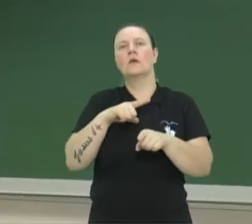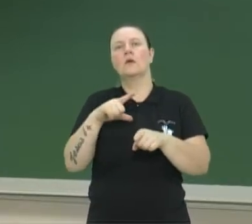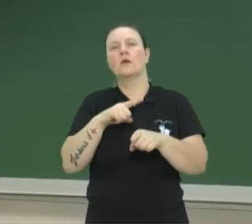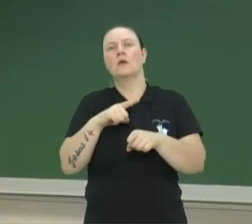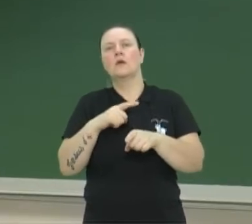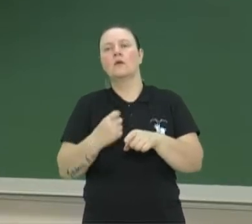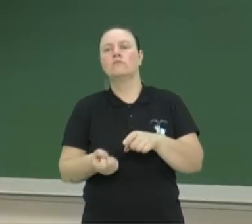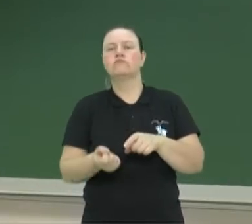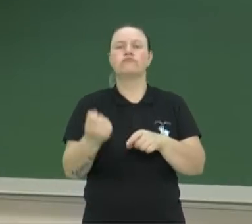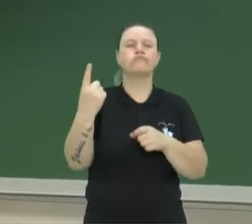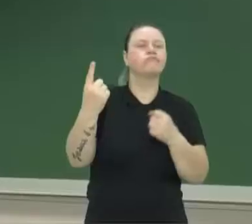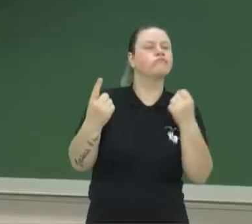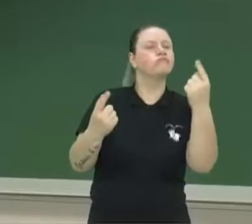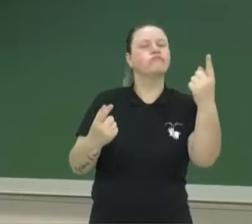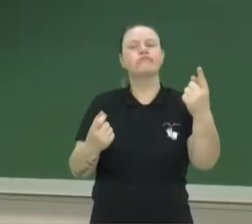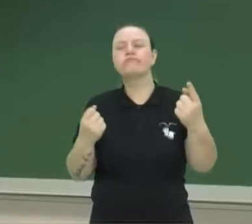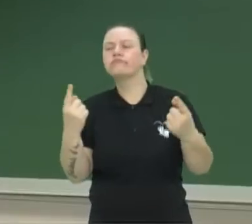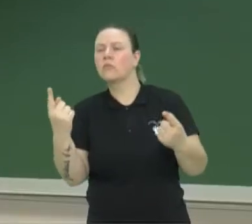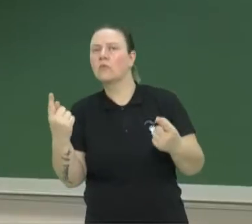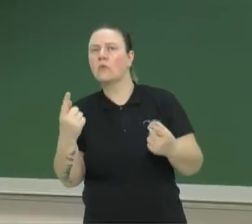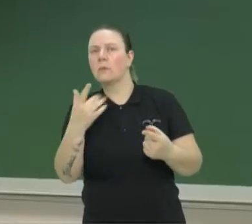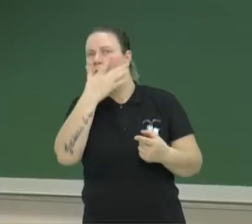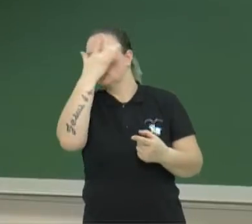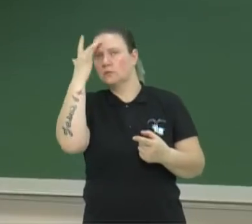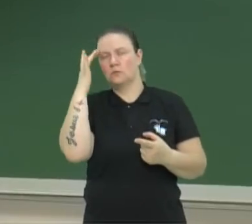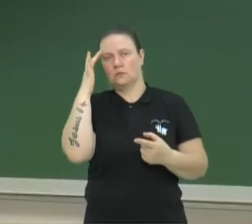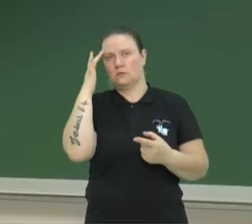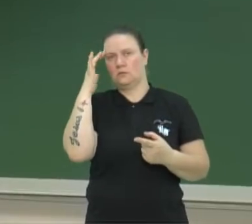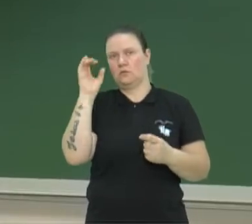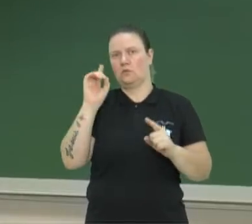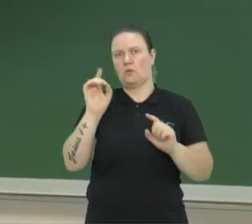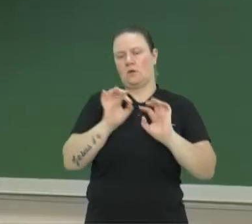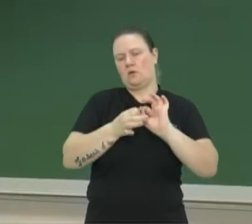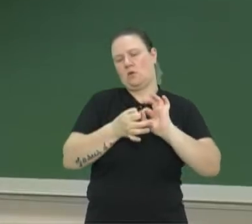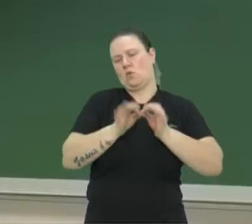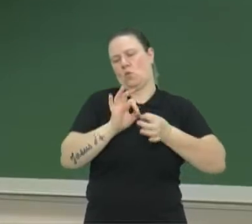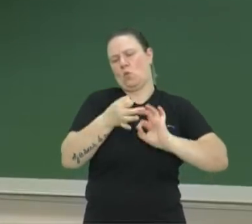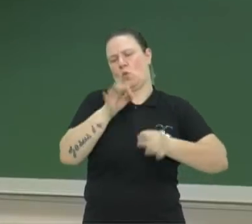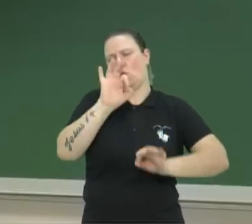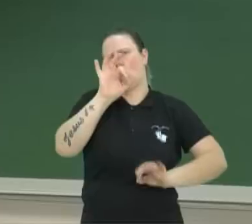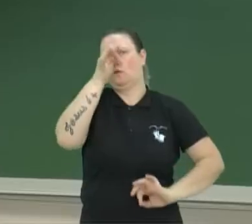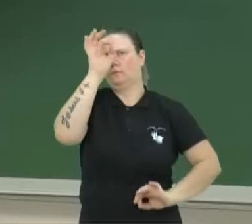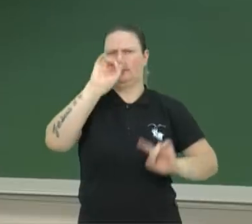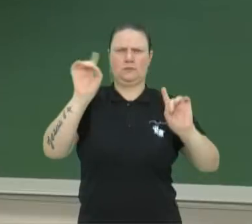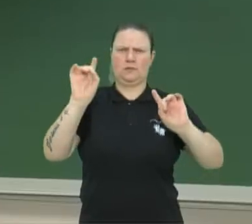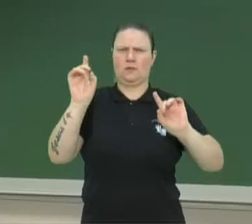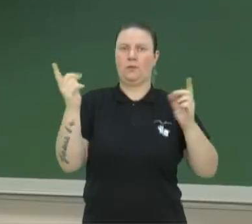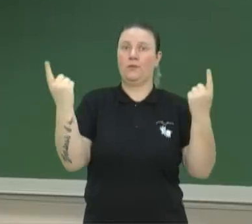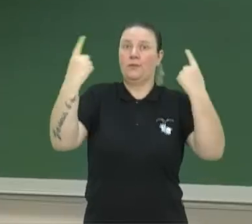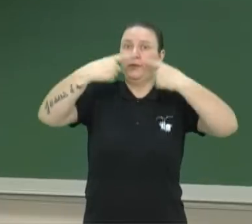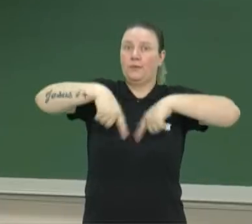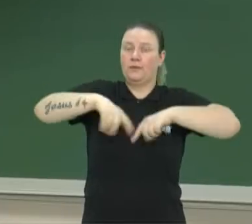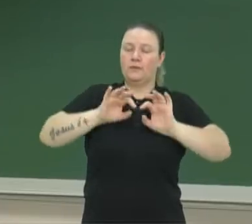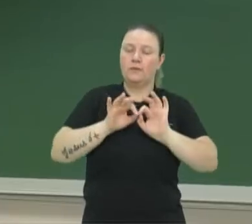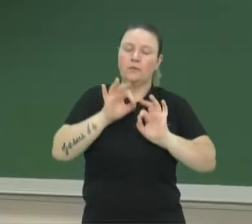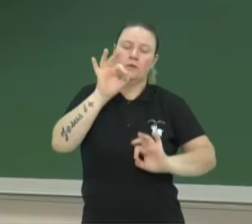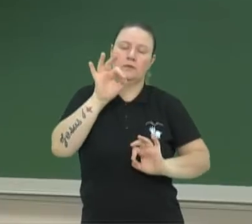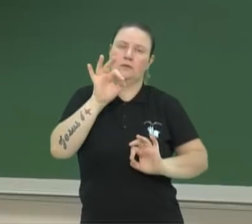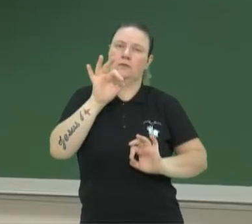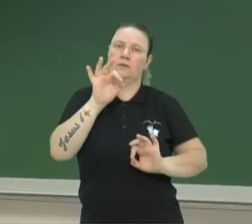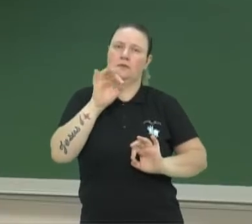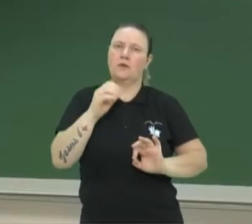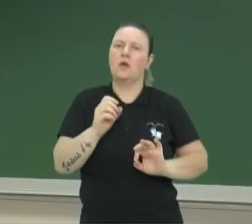poucos personagens. Então geralmente não é algo muito longo, é curto, né? Por isso, justamente, nós temos também